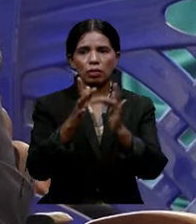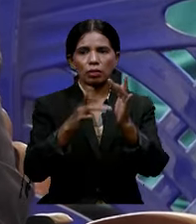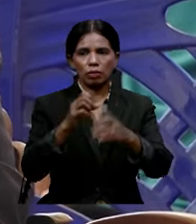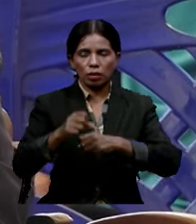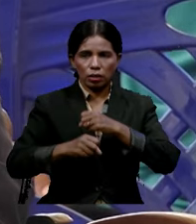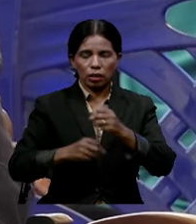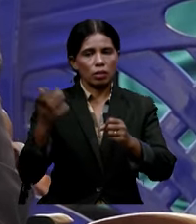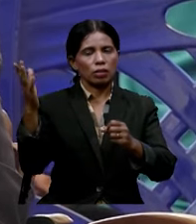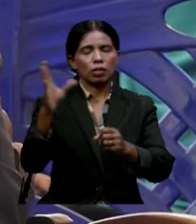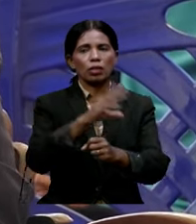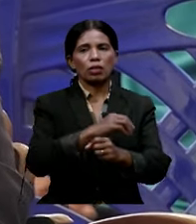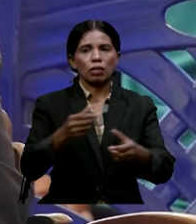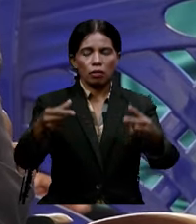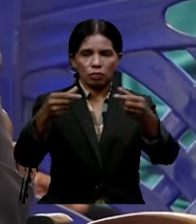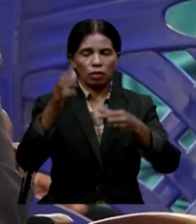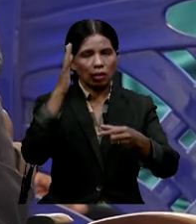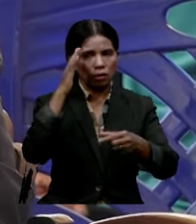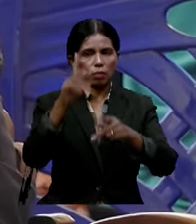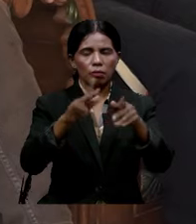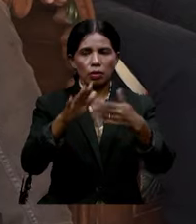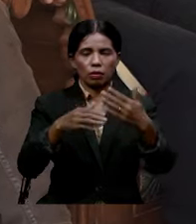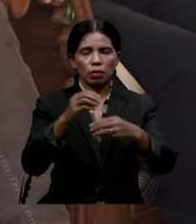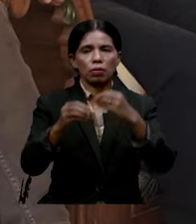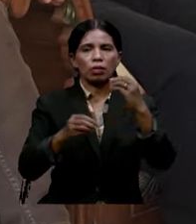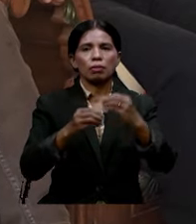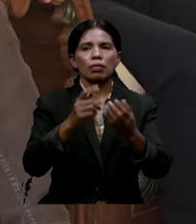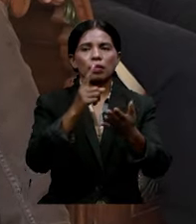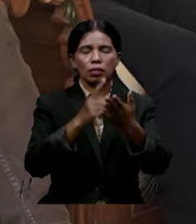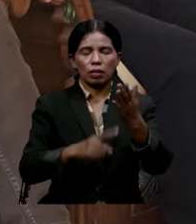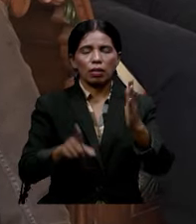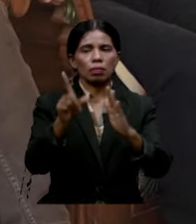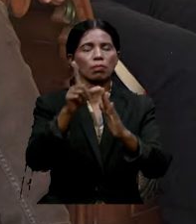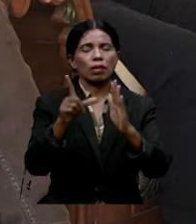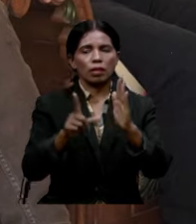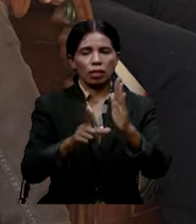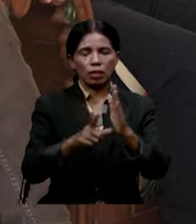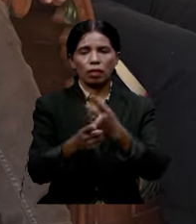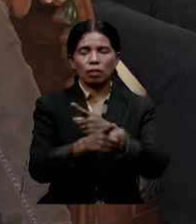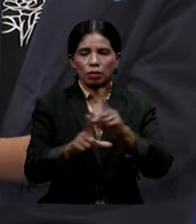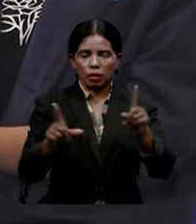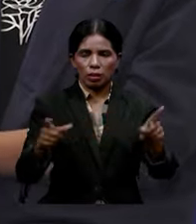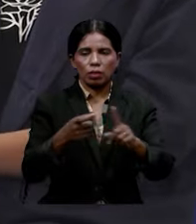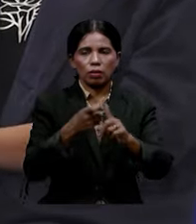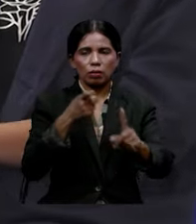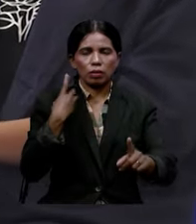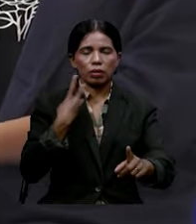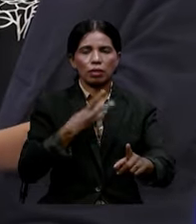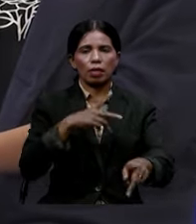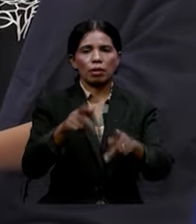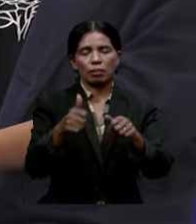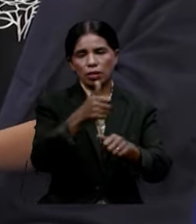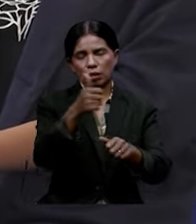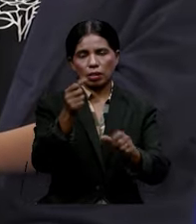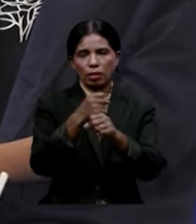e a cruz macfuanoim ba emahoto conaba saída maclialos no liberdade o si sacrifício nebe ema irida